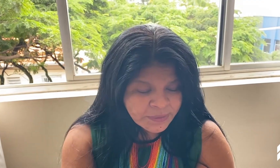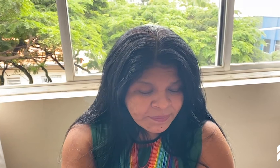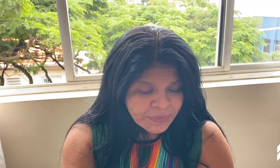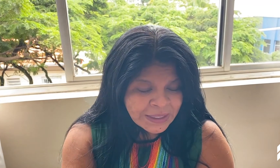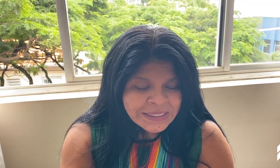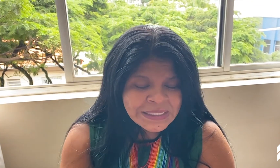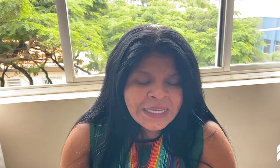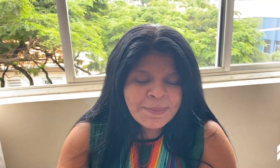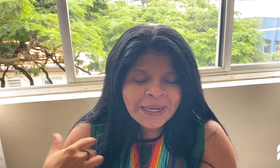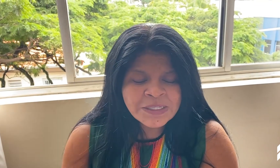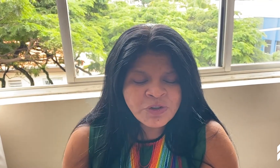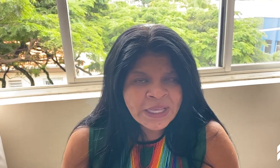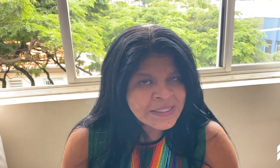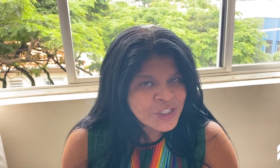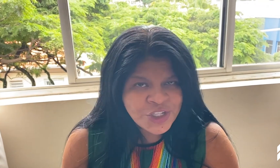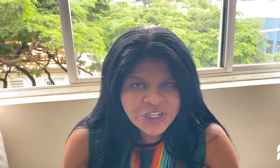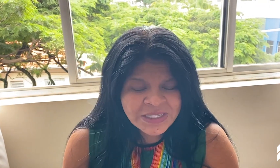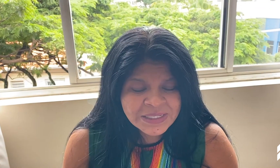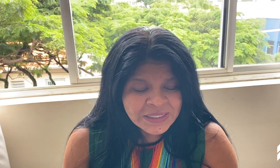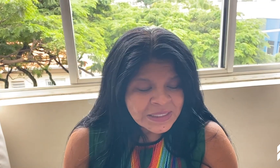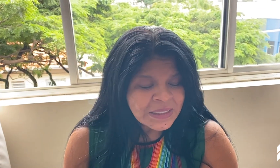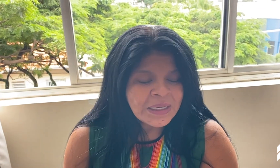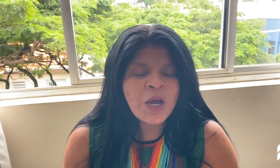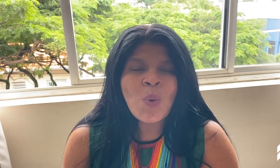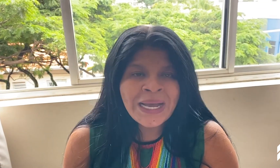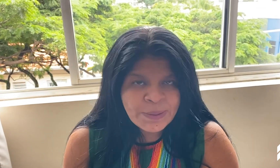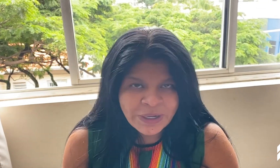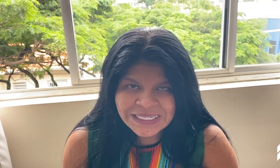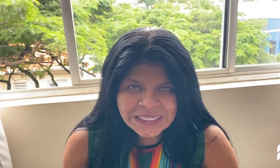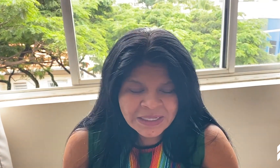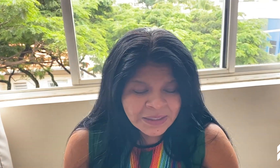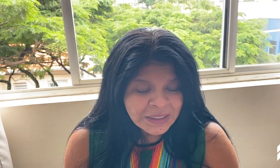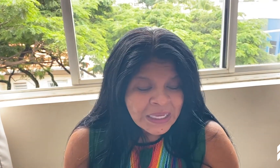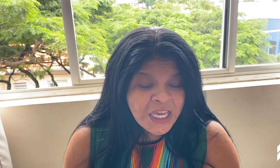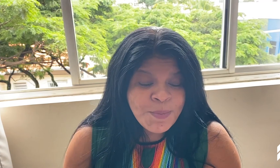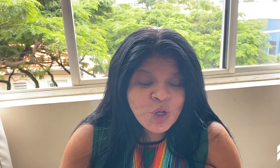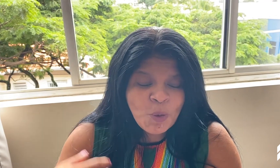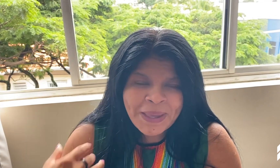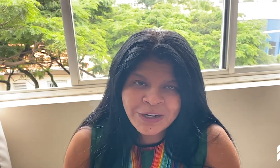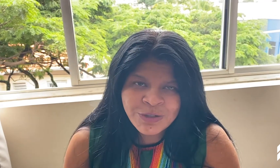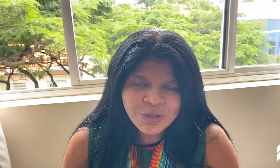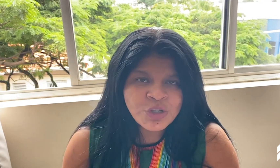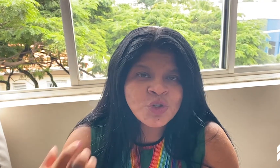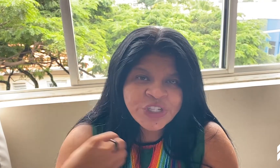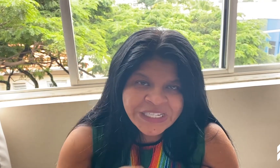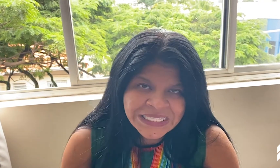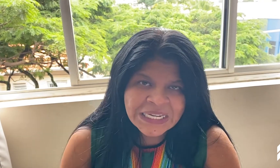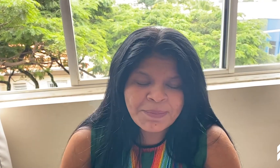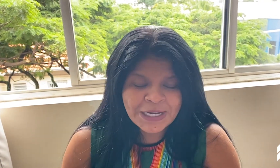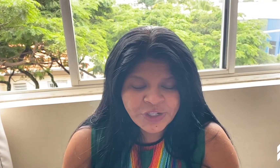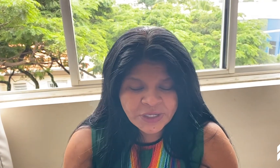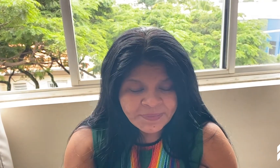cosmopolítica. Sem demarcação de terras indígenas, não há democracia. E muito menos